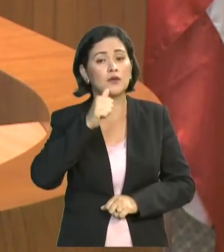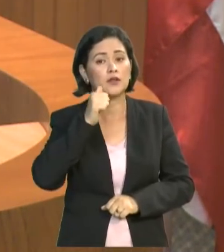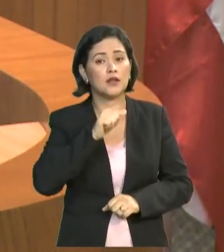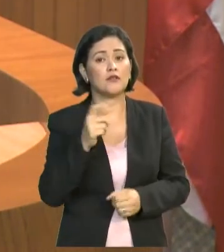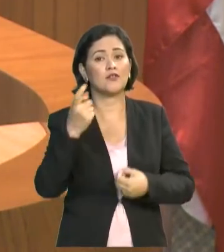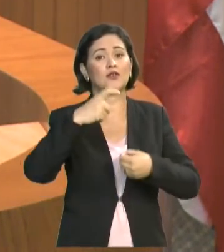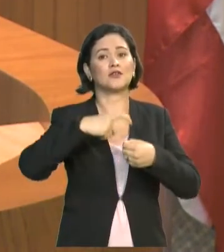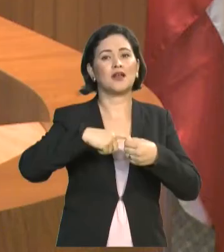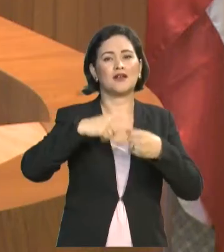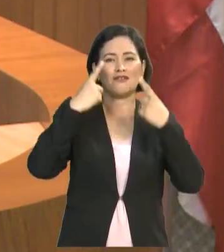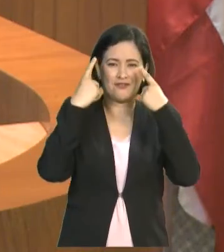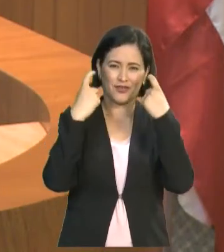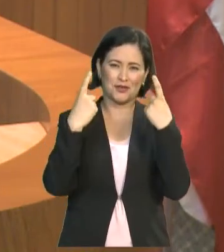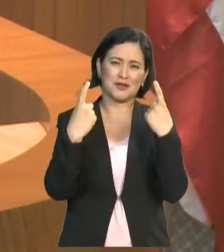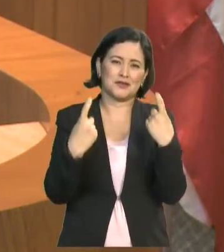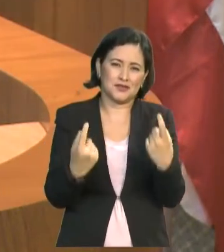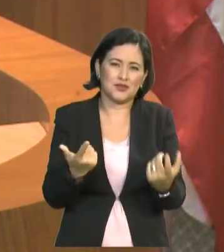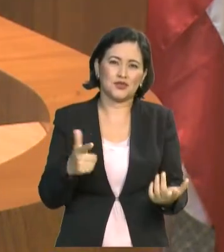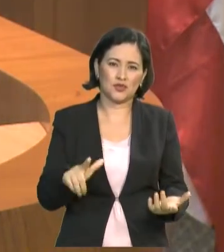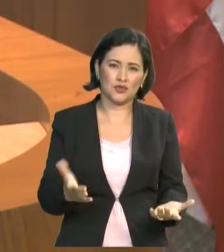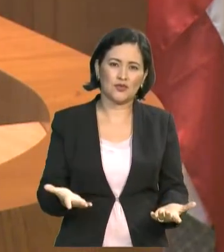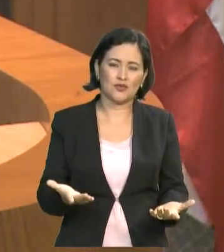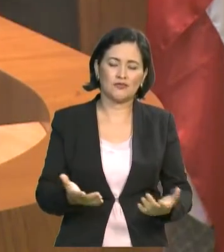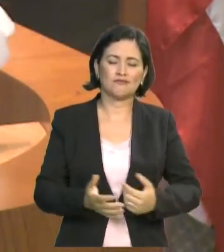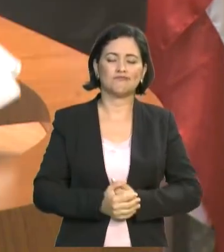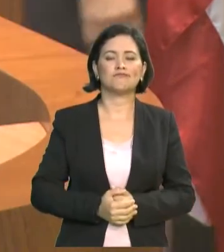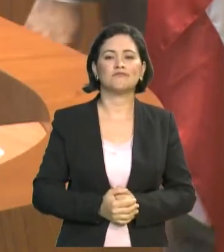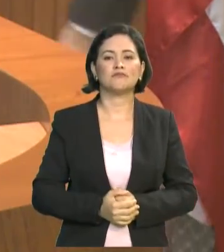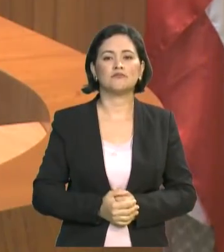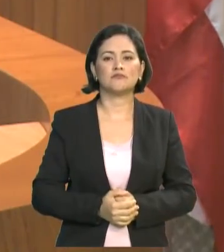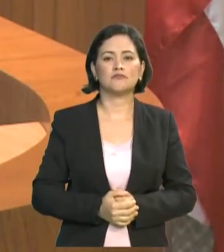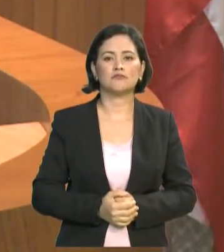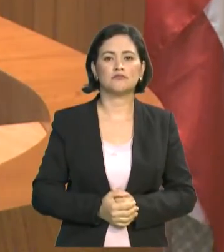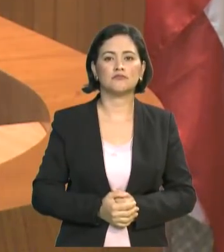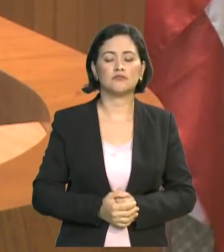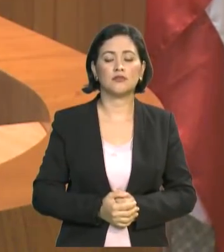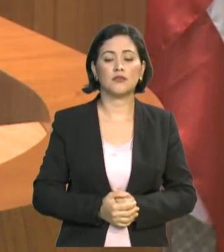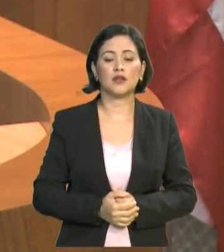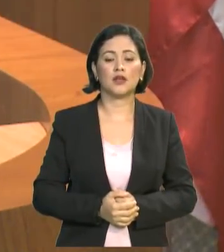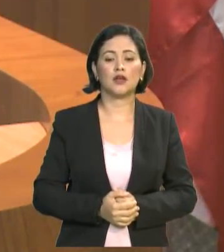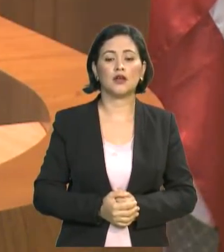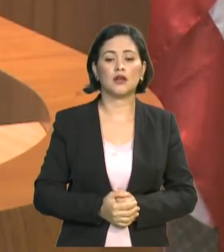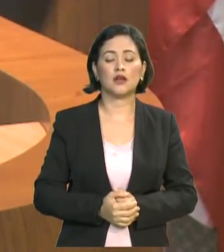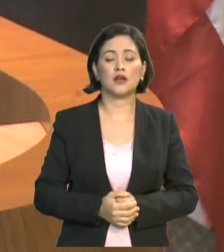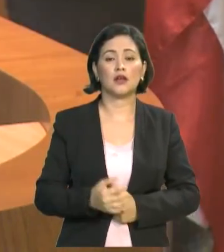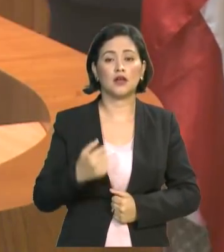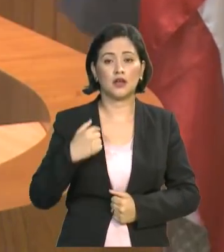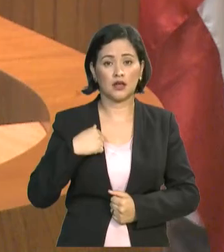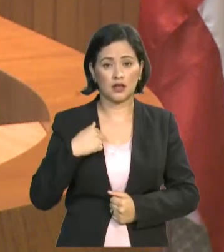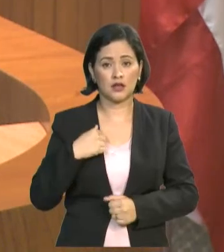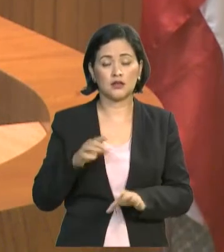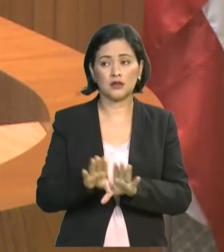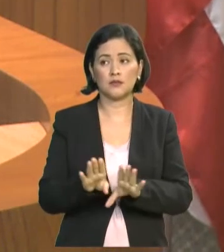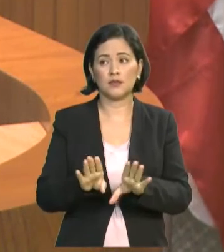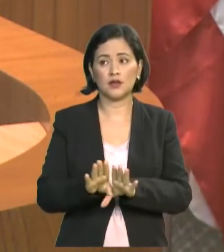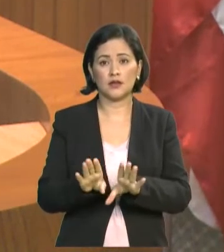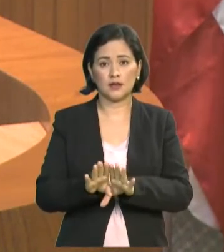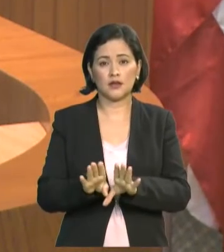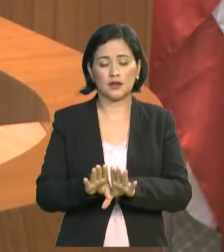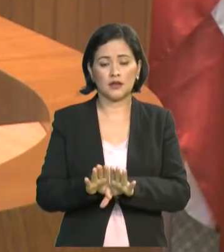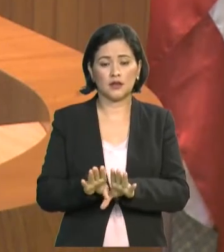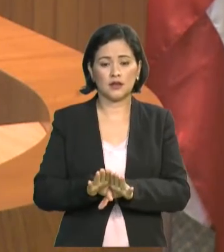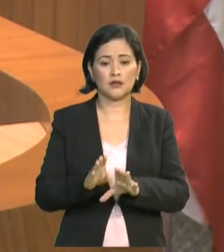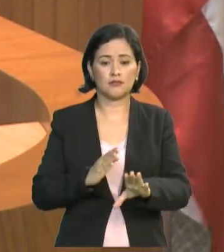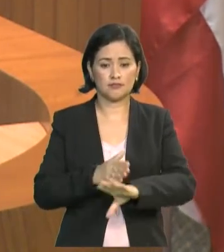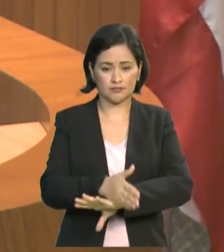cometer o crime. E eu trouxe aqui, companheiras, que eu tive a oportunidade de participar da